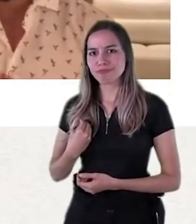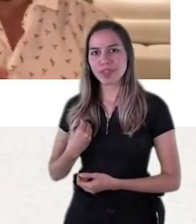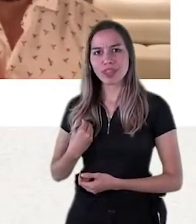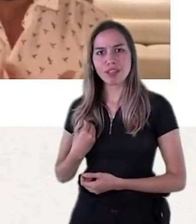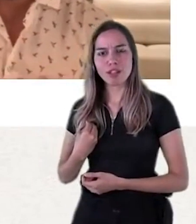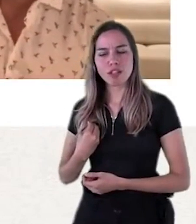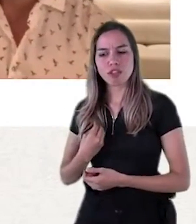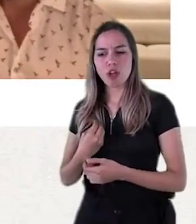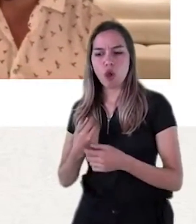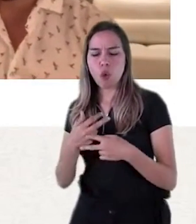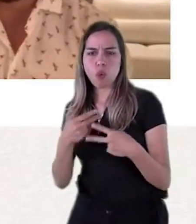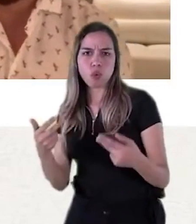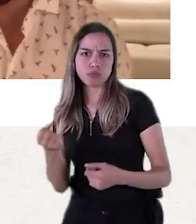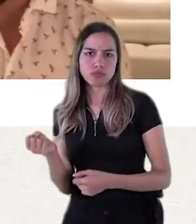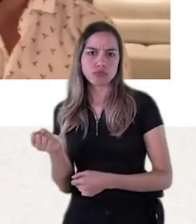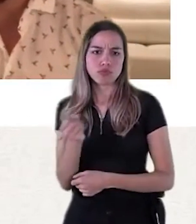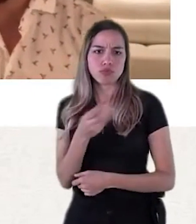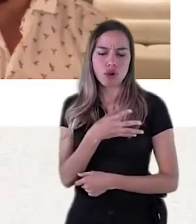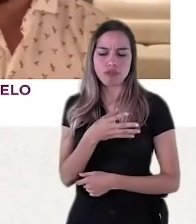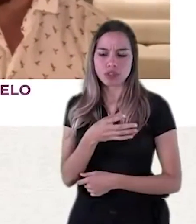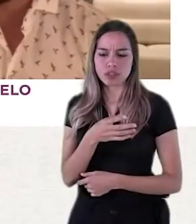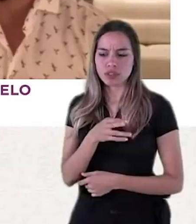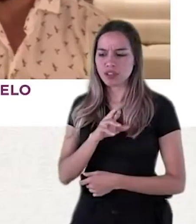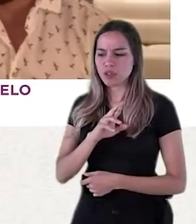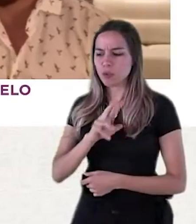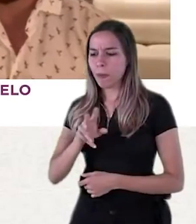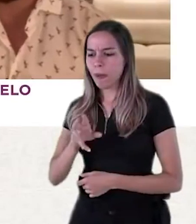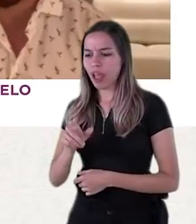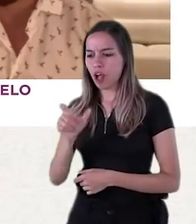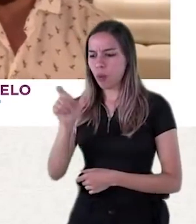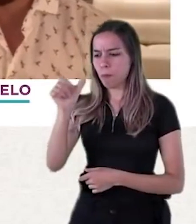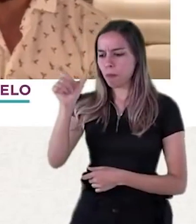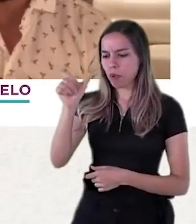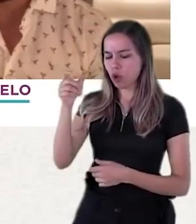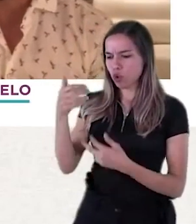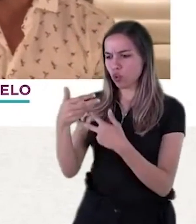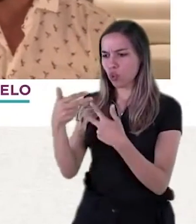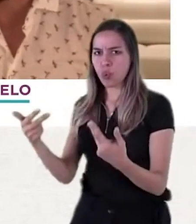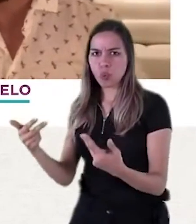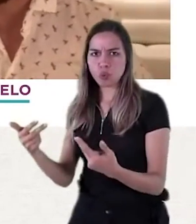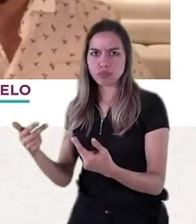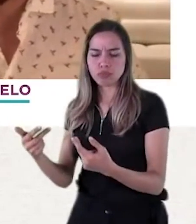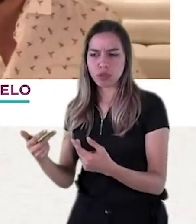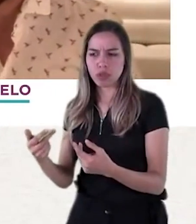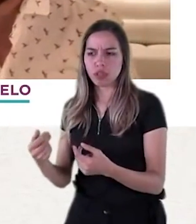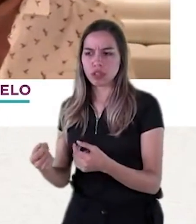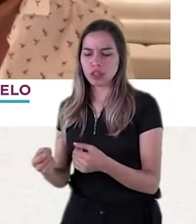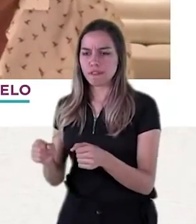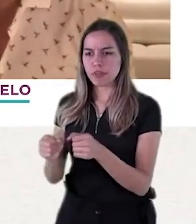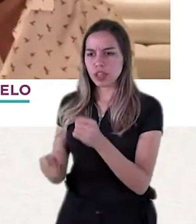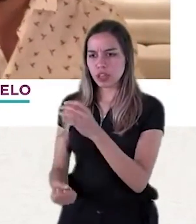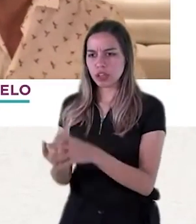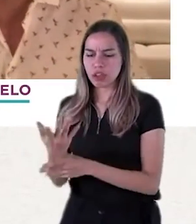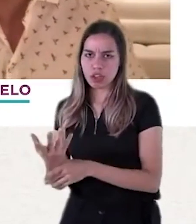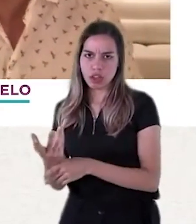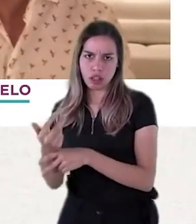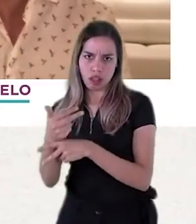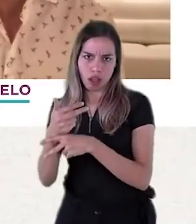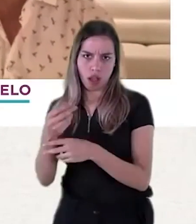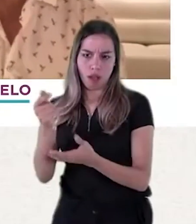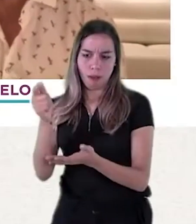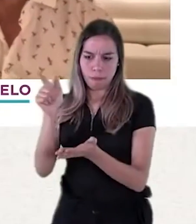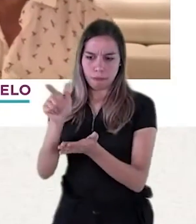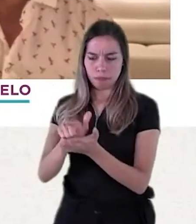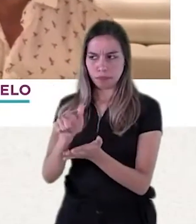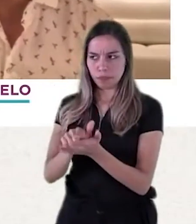novo, não o que provocou essa página, esse texto, que até lhe contei em que circunstância eu